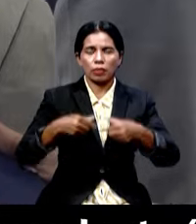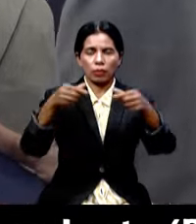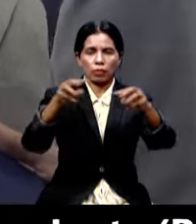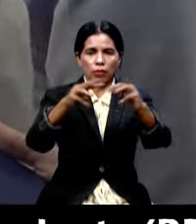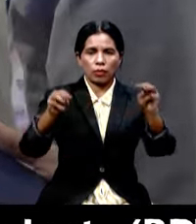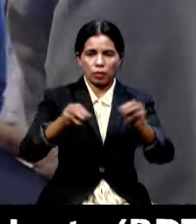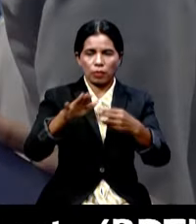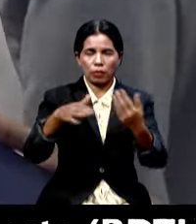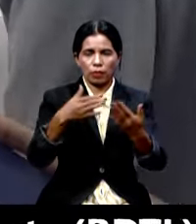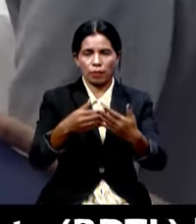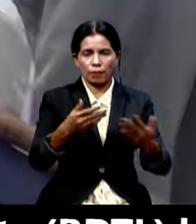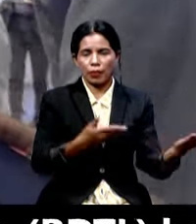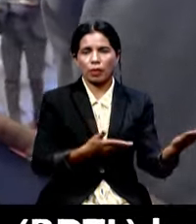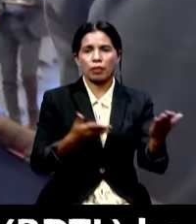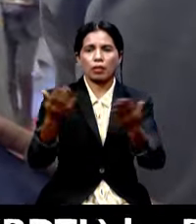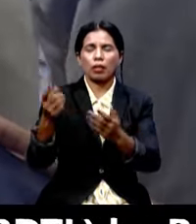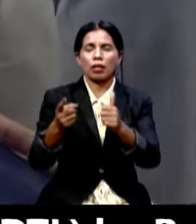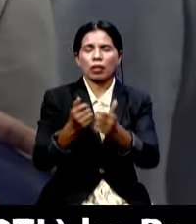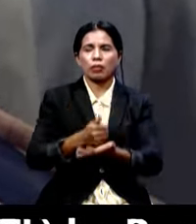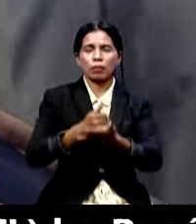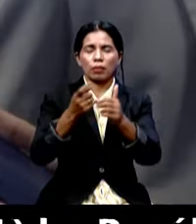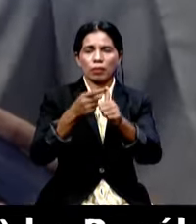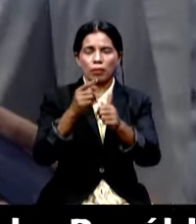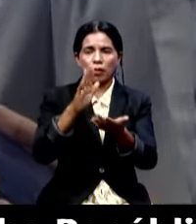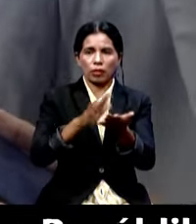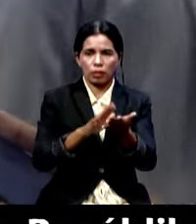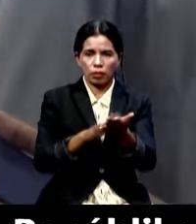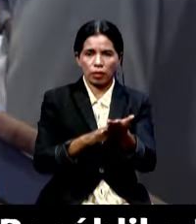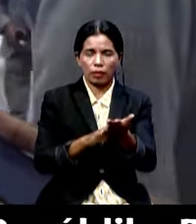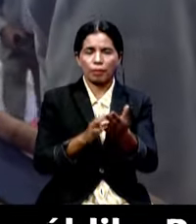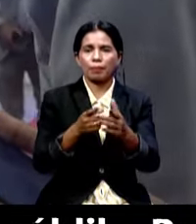Sira. Lili Lori atende primeiro uma escola,